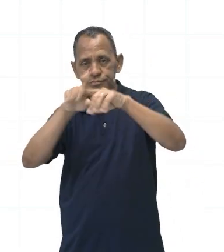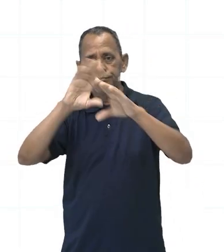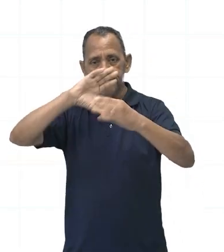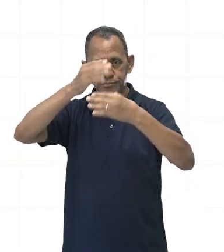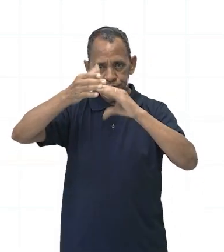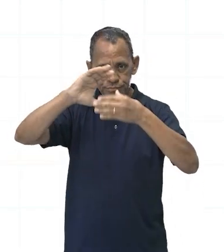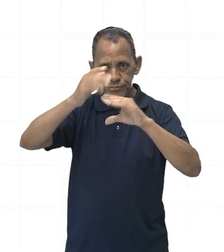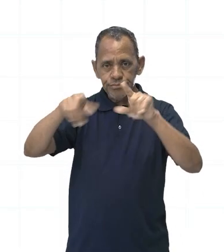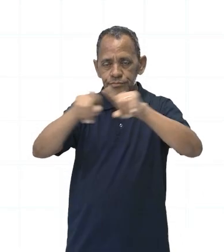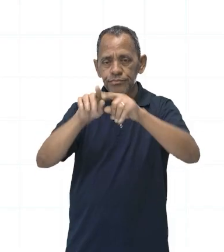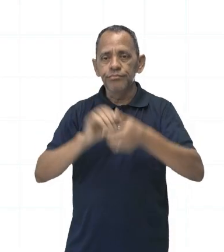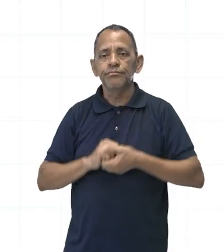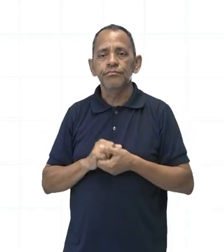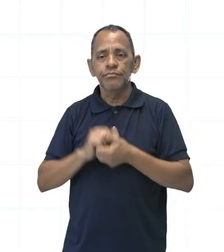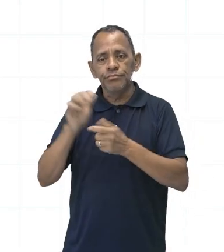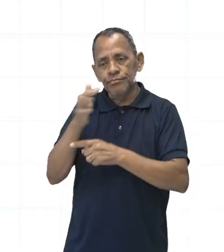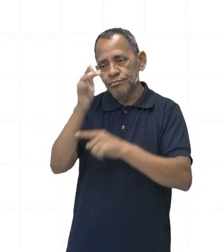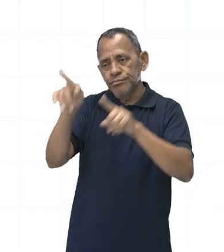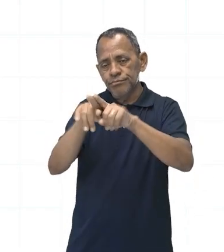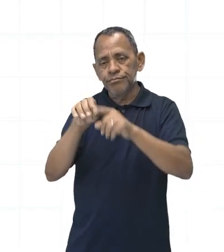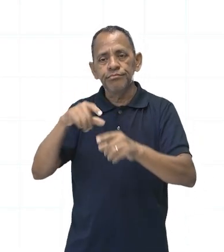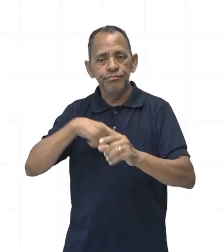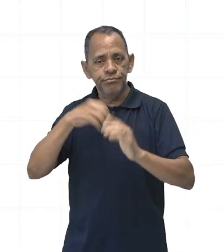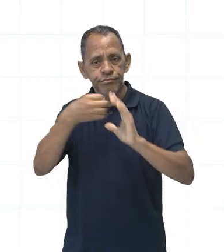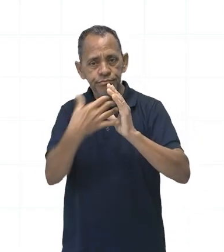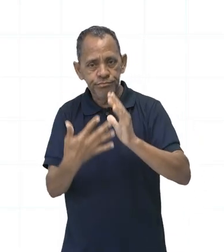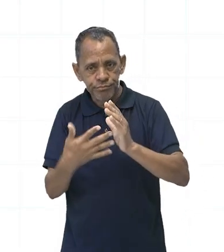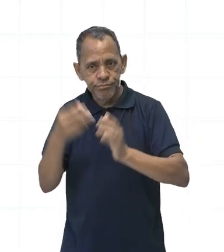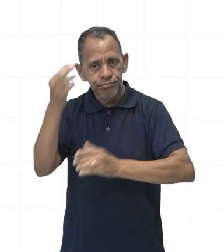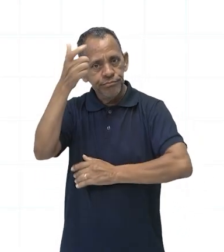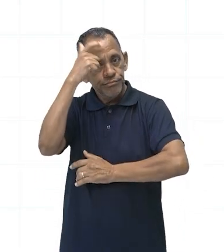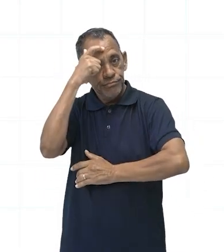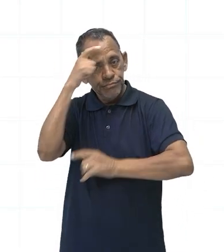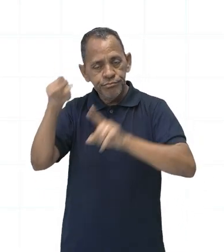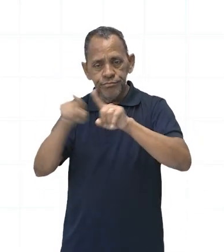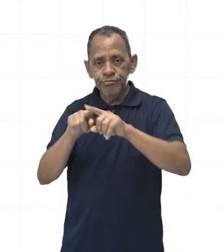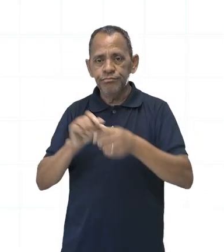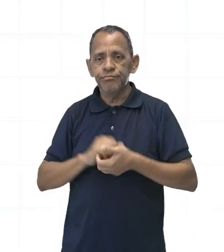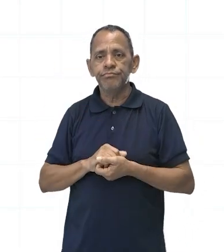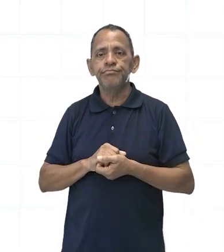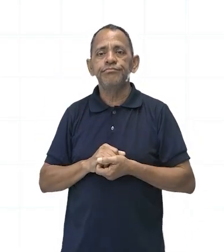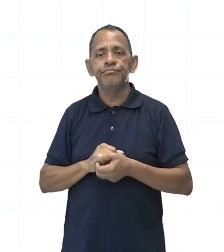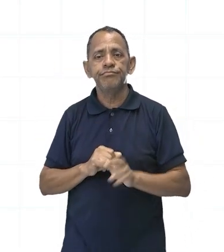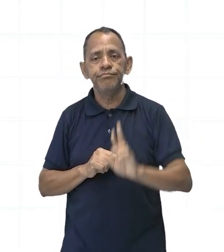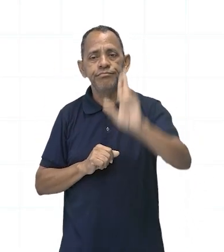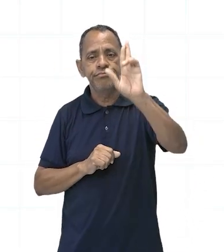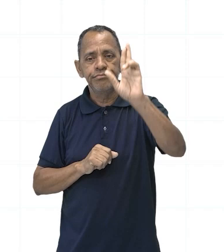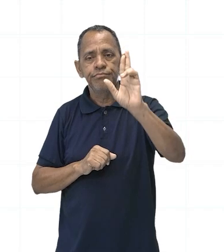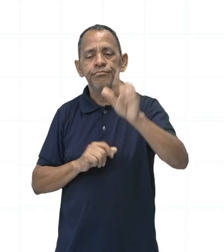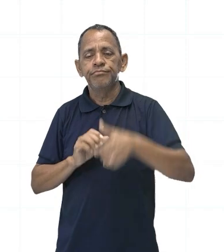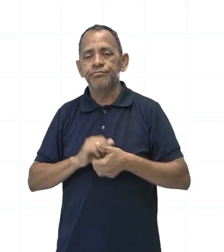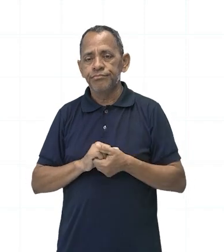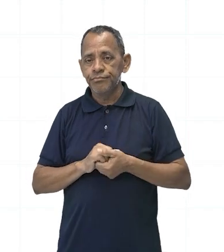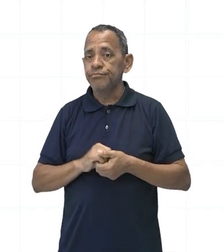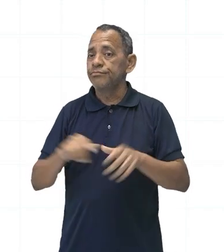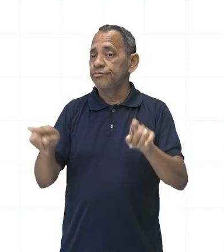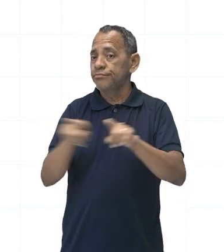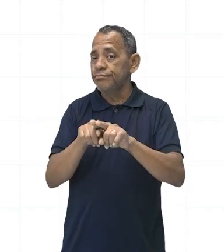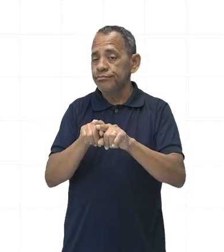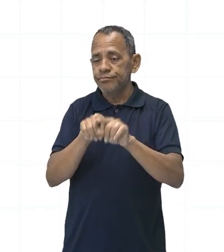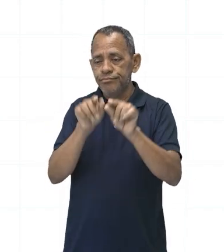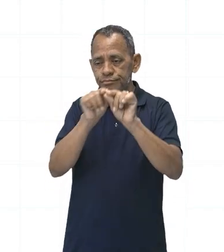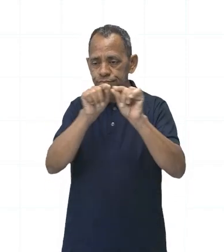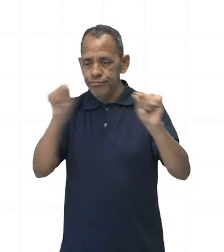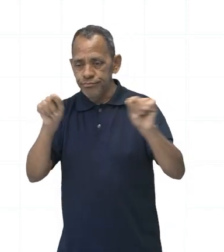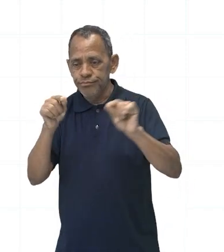geométricas e com uma característica mais racional e dura nas representações. Sendo assim, as linhas e cores